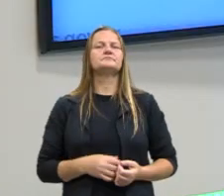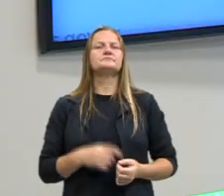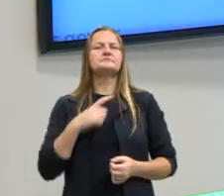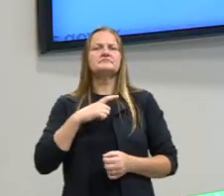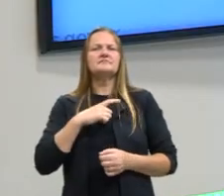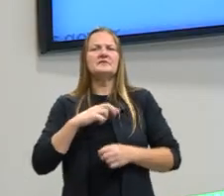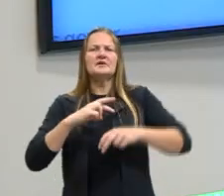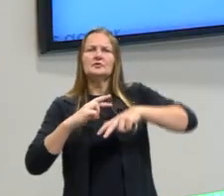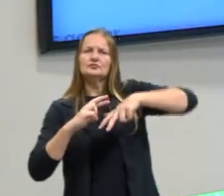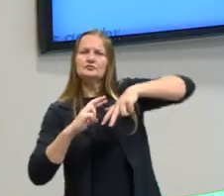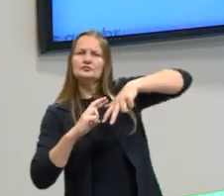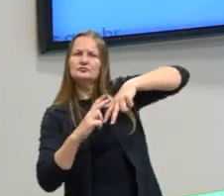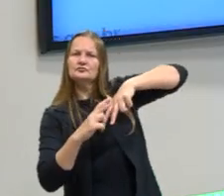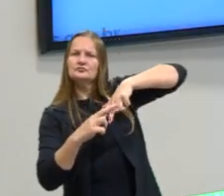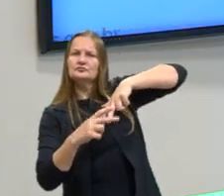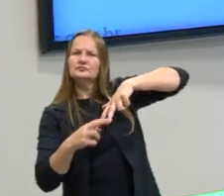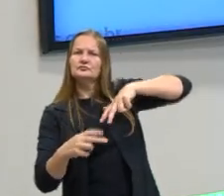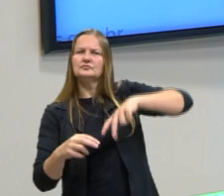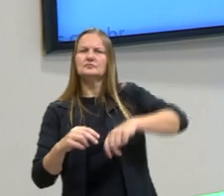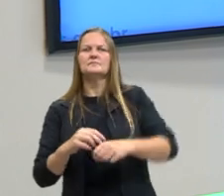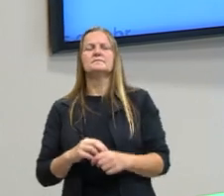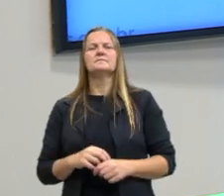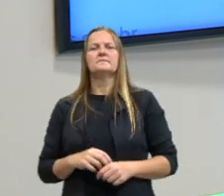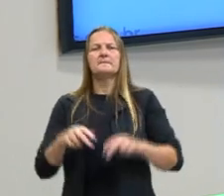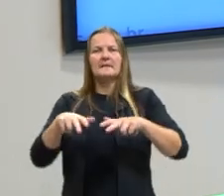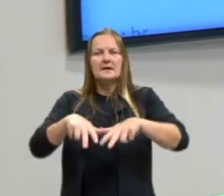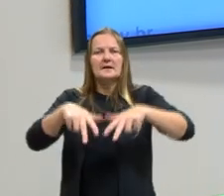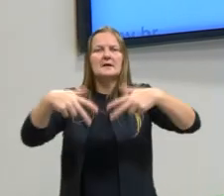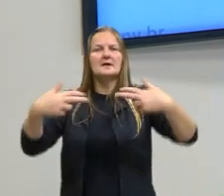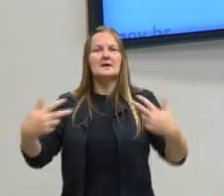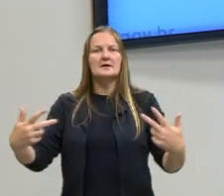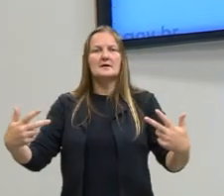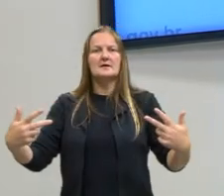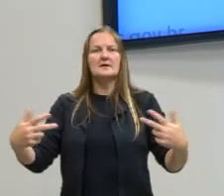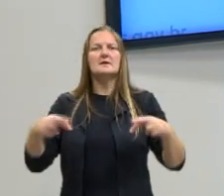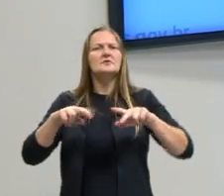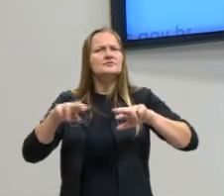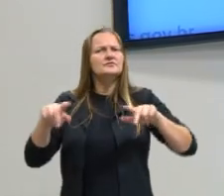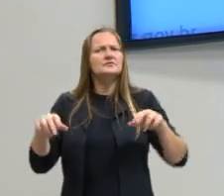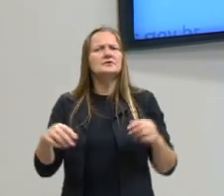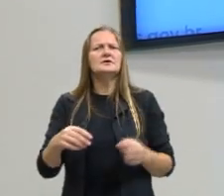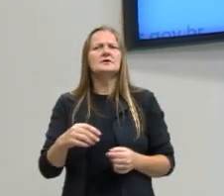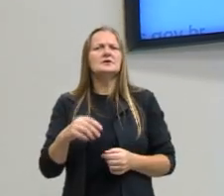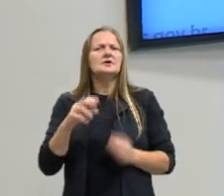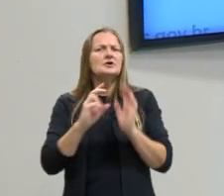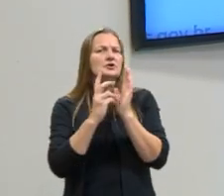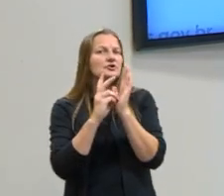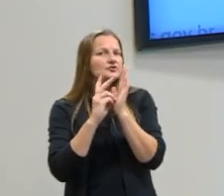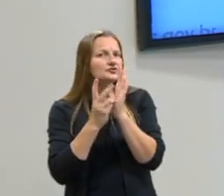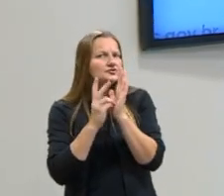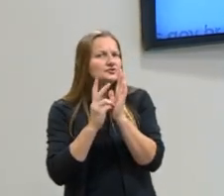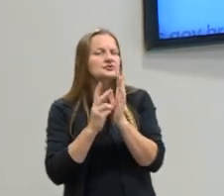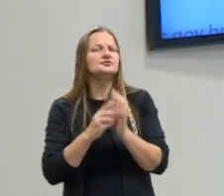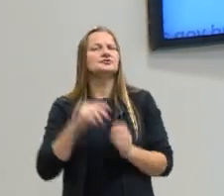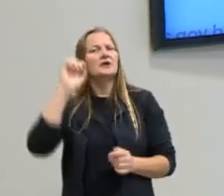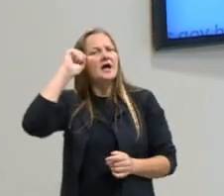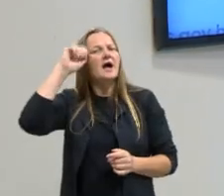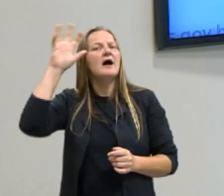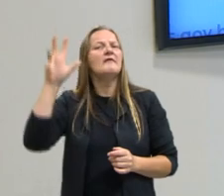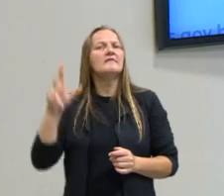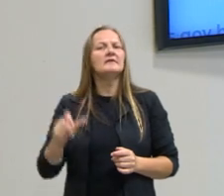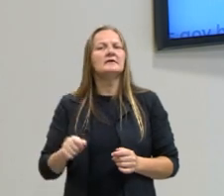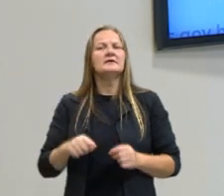indígena africana ou pense você pode pensar numa comunidade do interior na comunidade mais